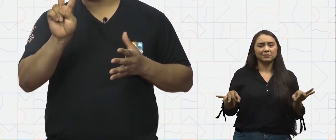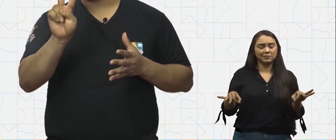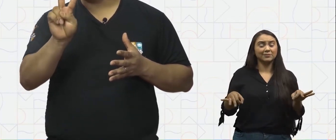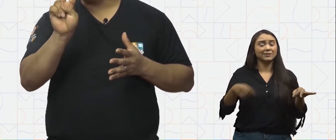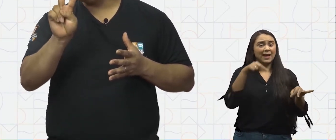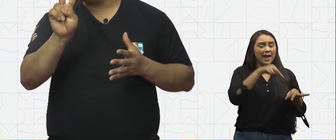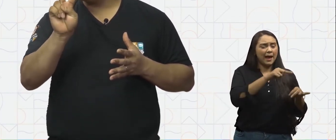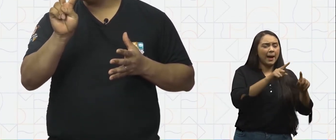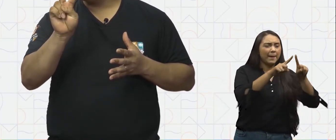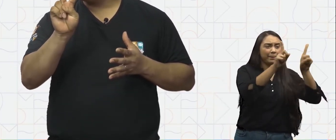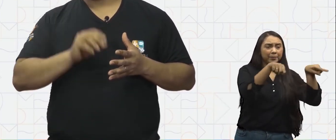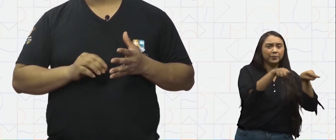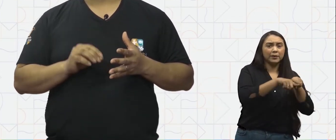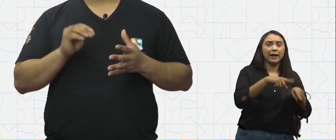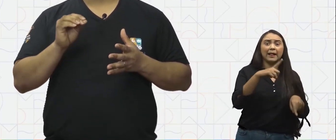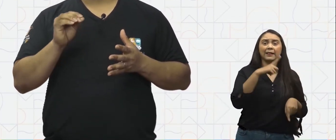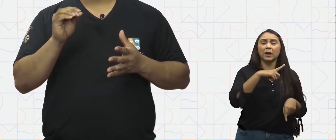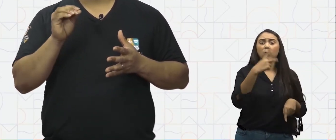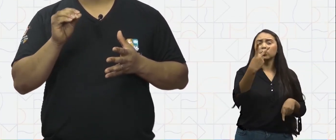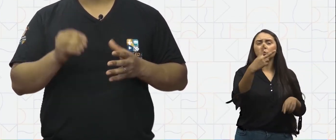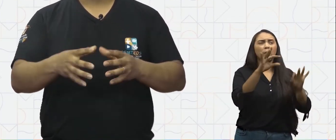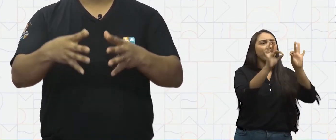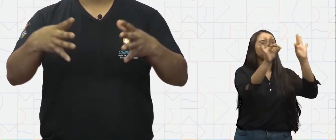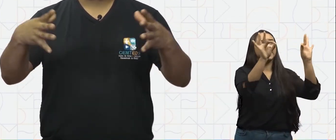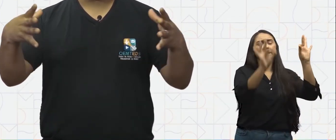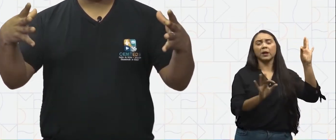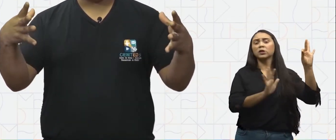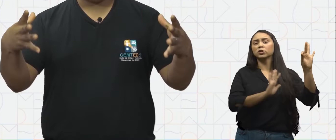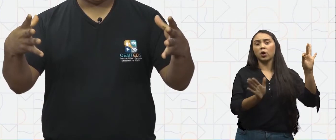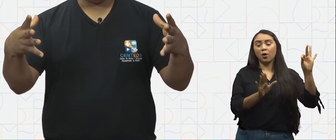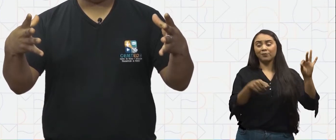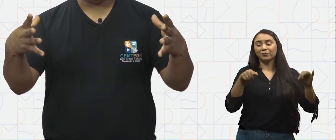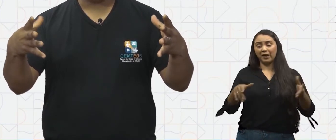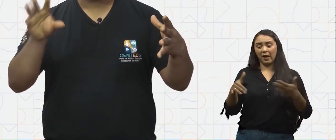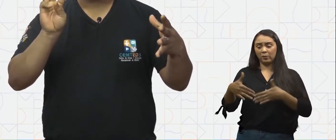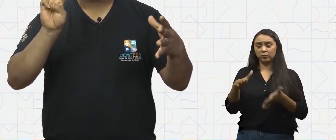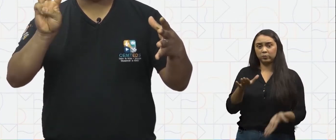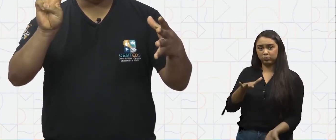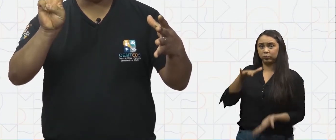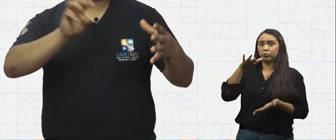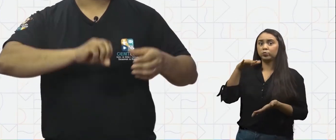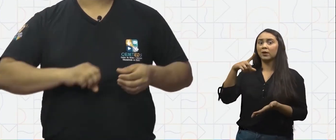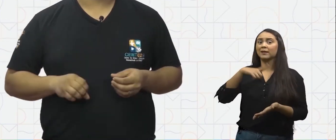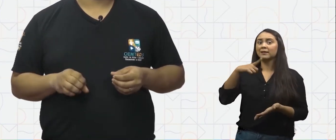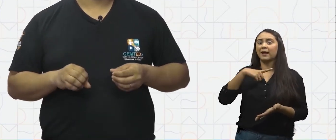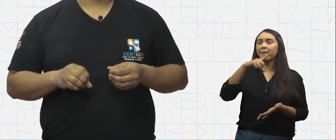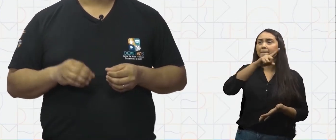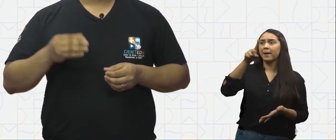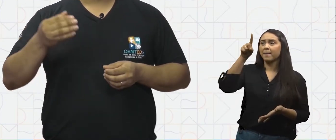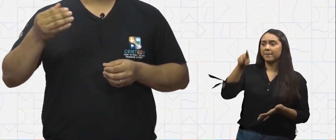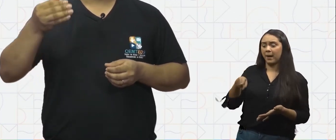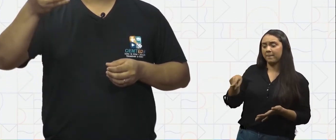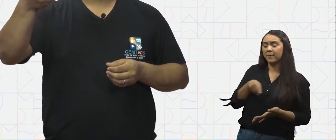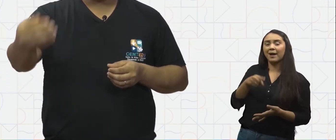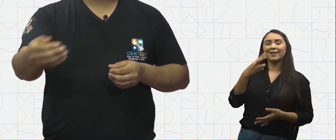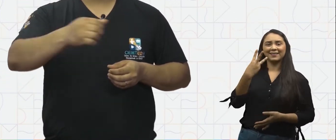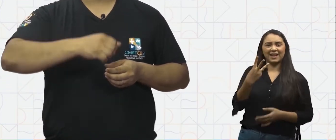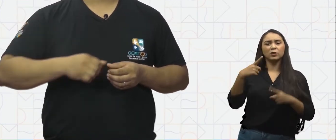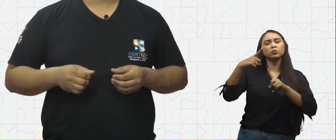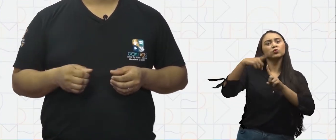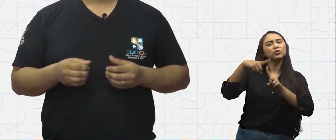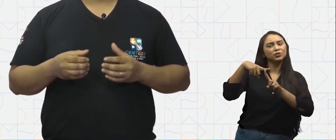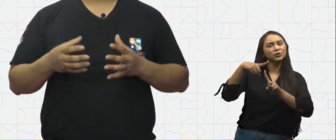2 dimensões, as figuras geométricas espaciais têm 3 dimensões. E essa